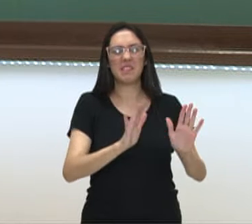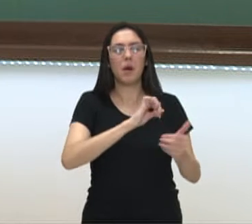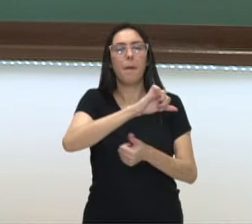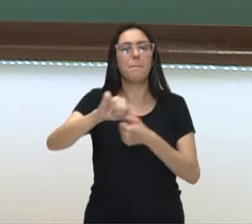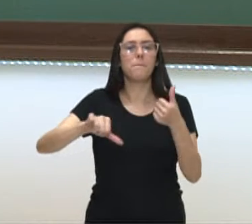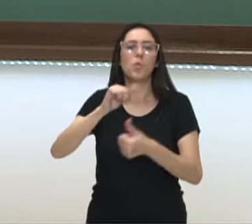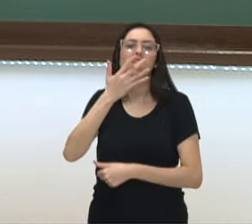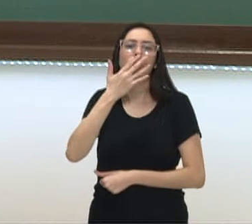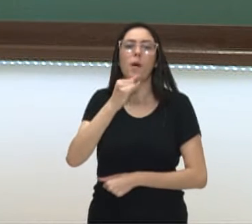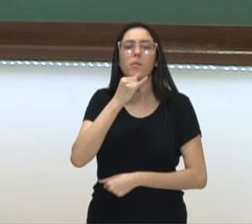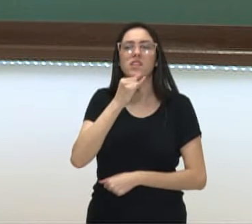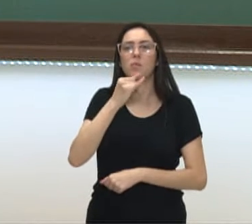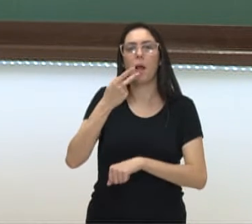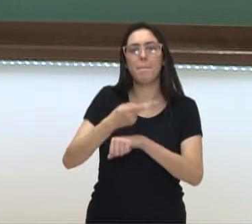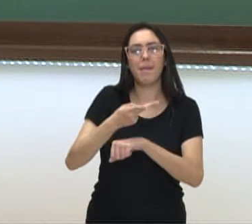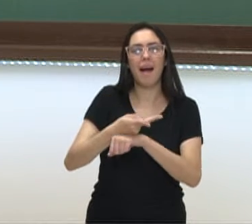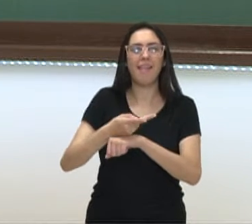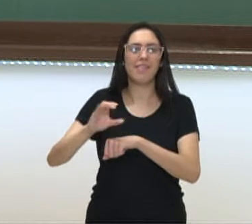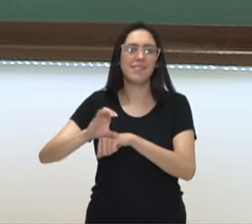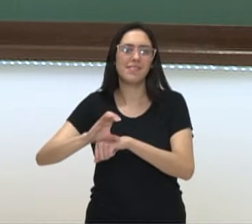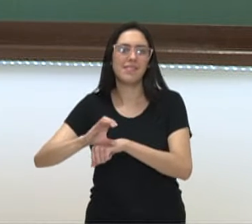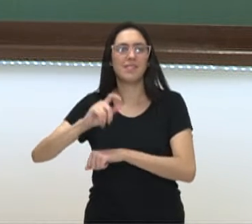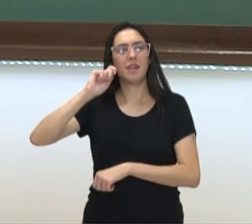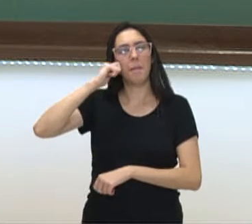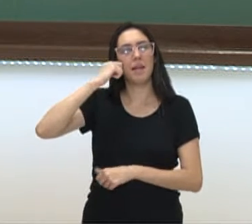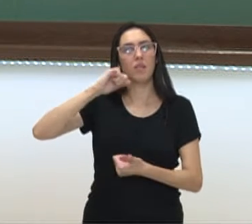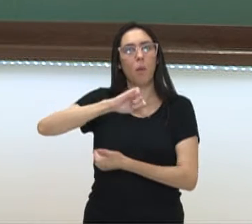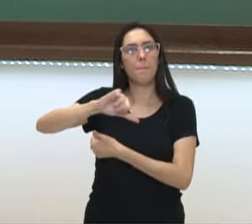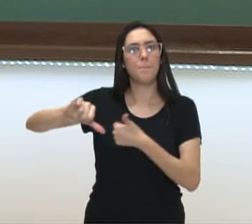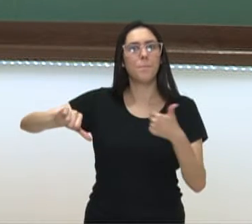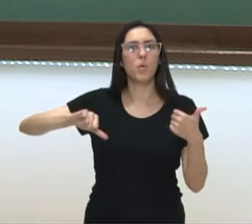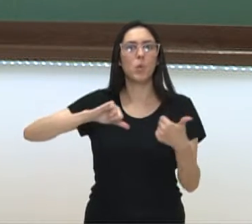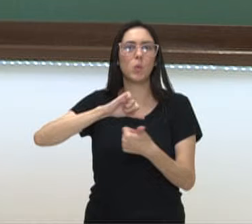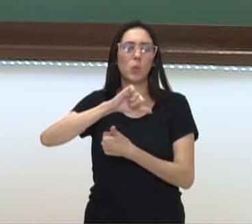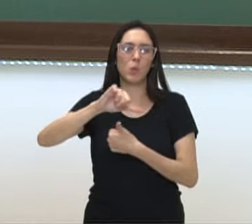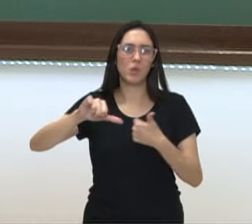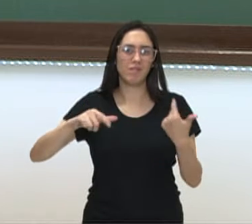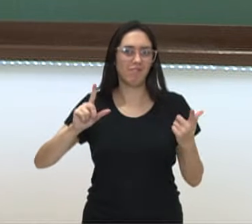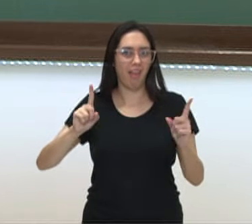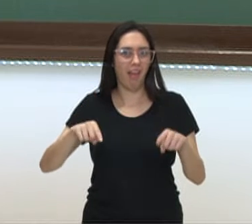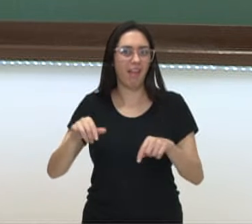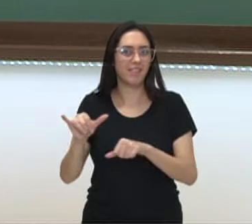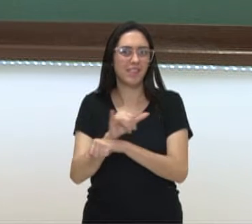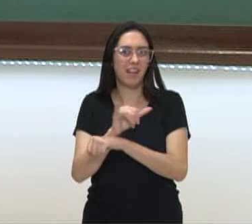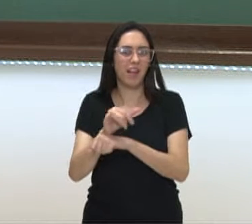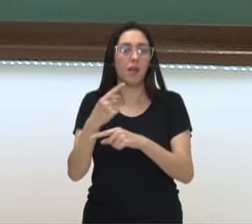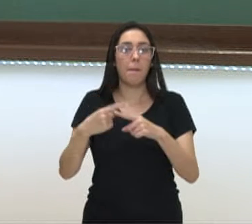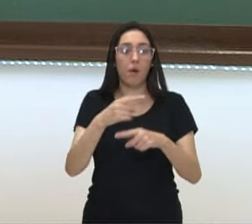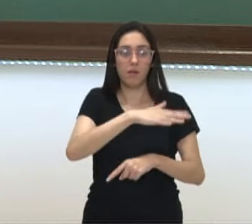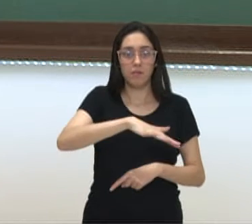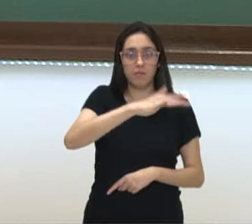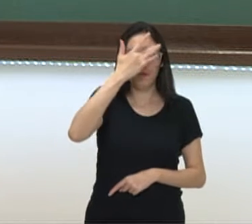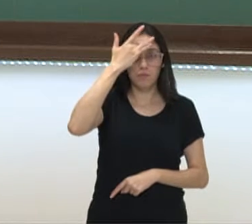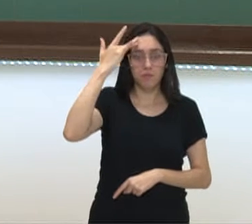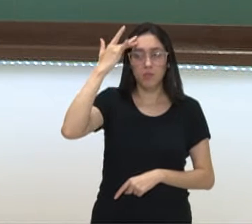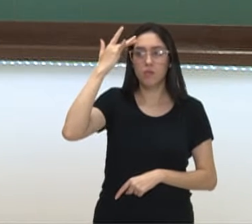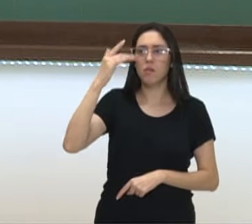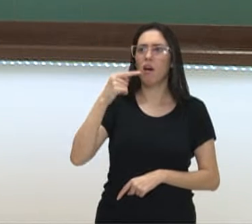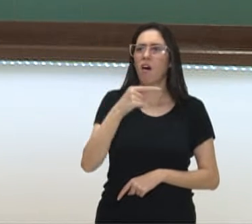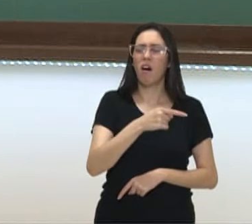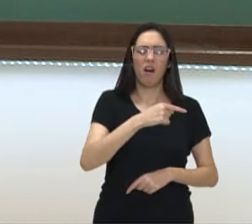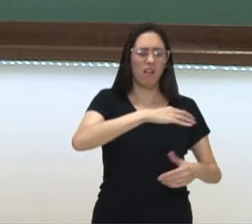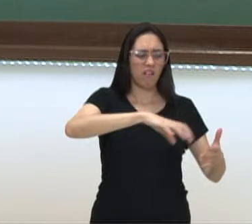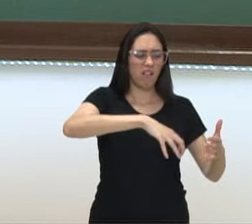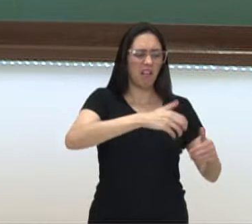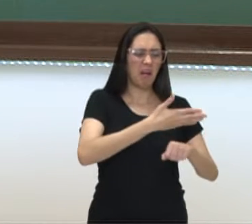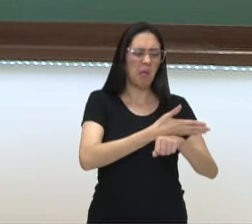exemplo, tons de prata, cinza ou até cor preta. E aí isso vai fazendo com que as pessoas que tenham aquele produto branco, elas